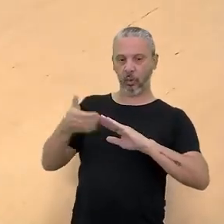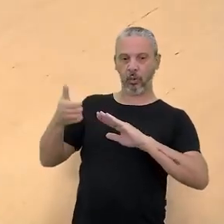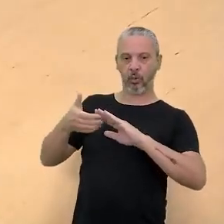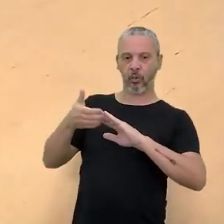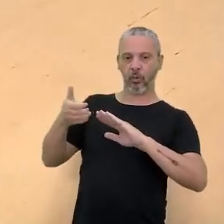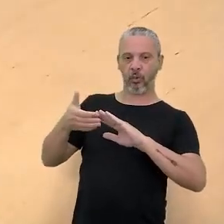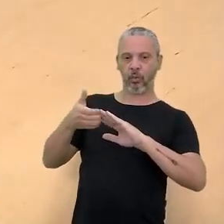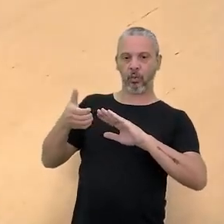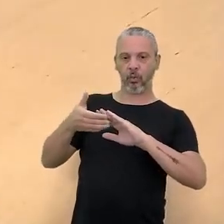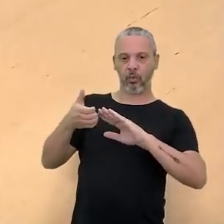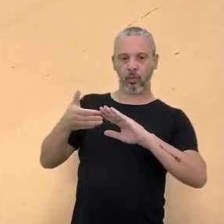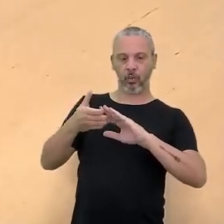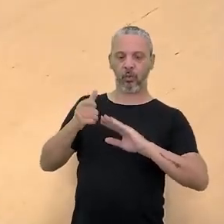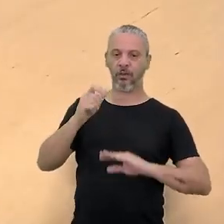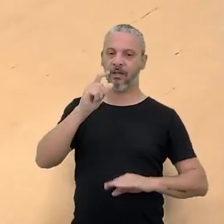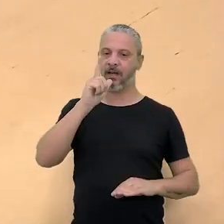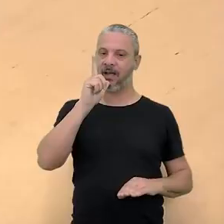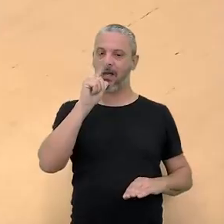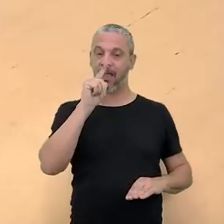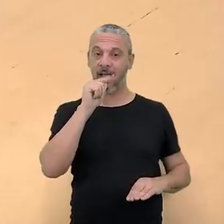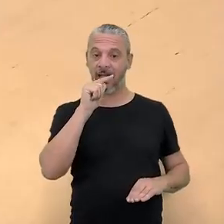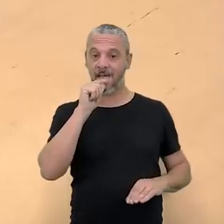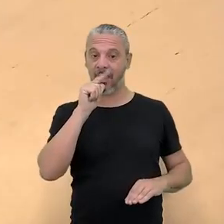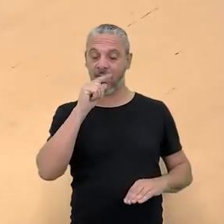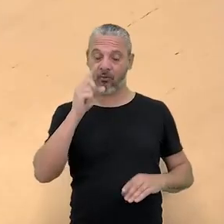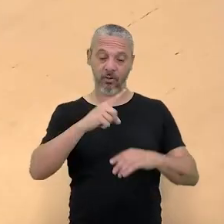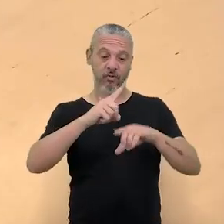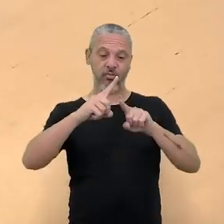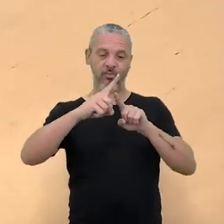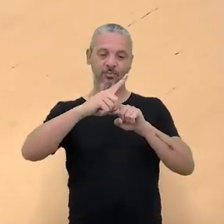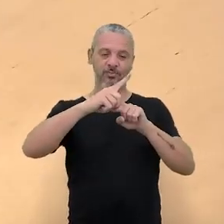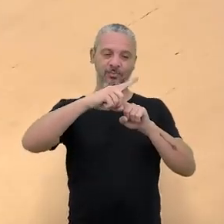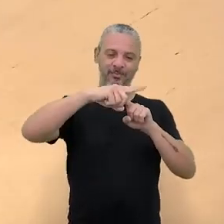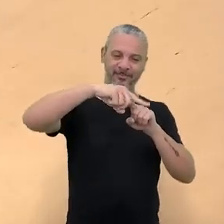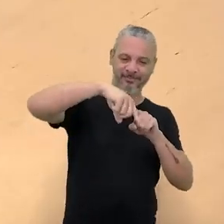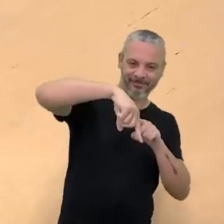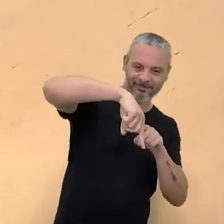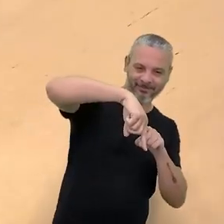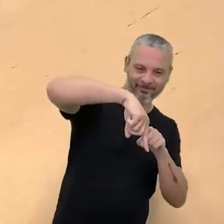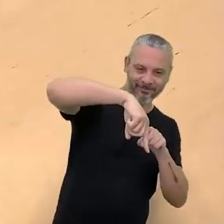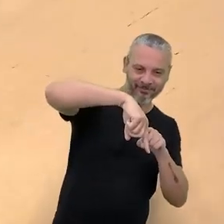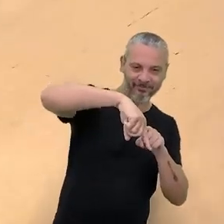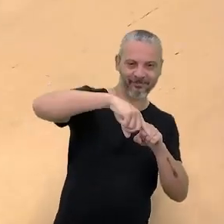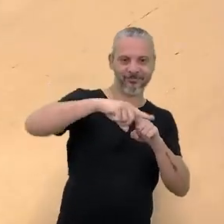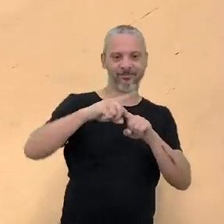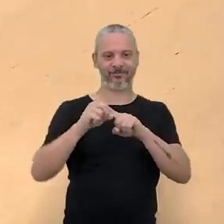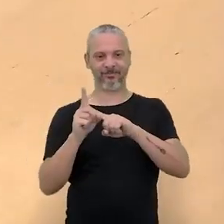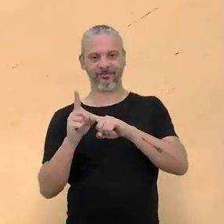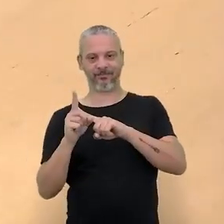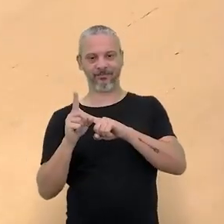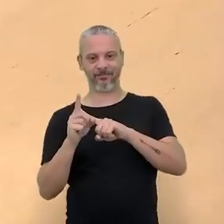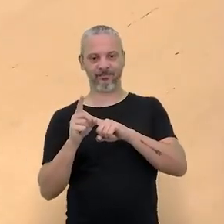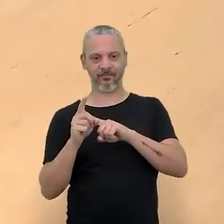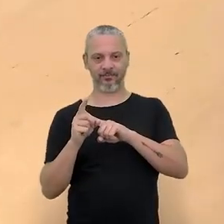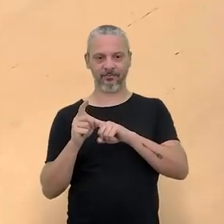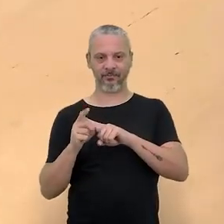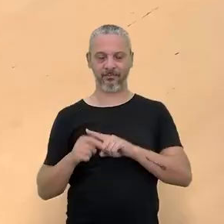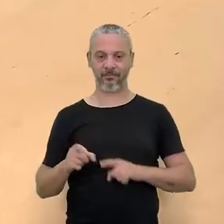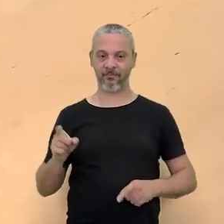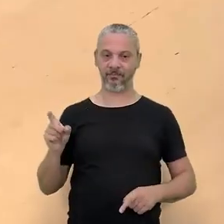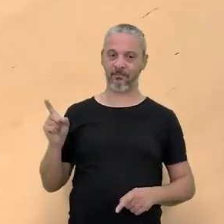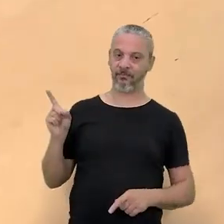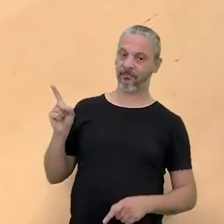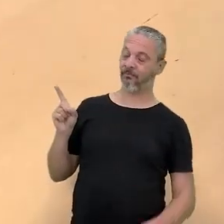recolher a água de um lado, que vai ser no tanquezinho, e jogar do outro. Então, eu preciso colocar o